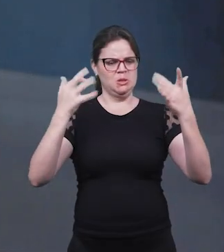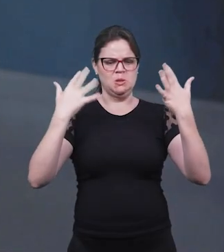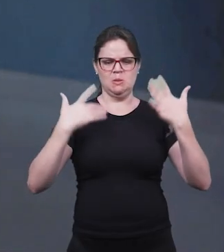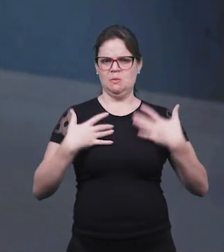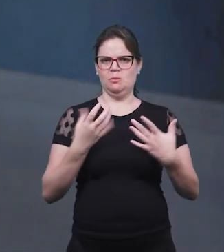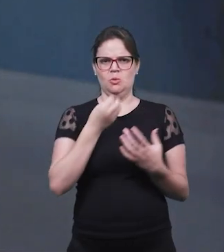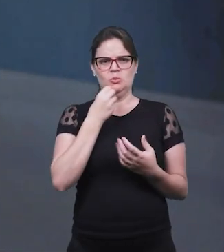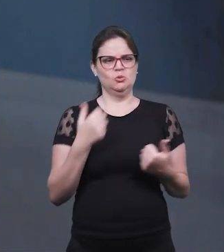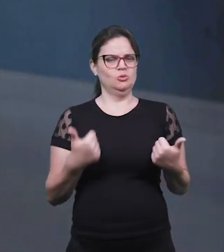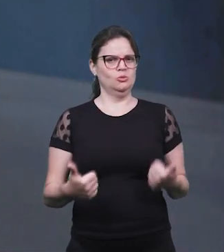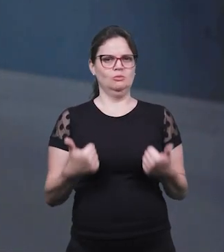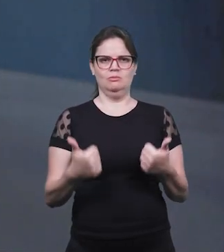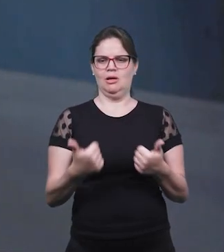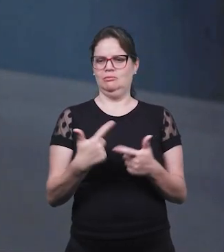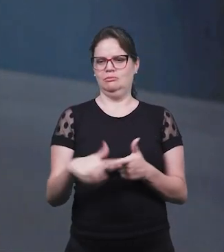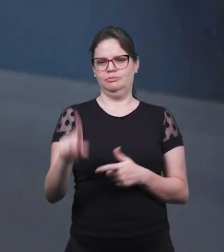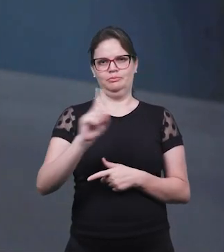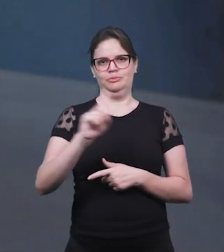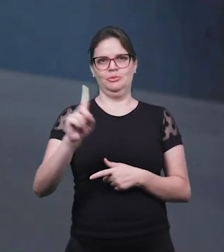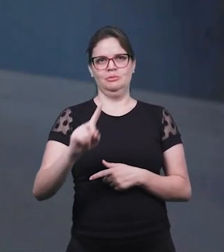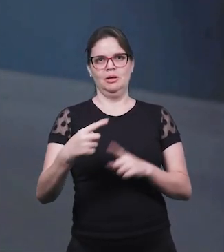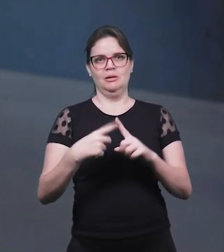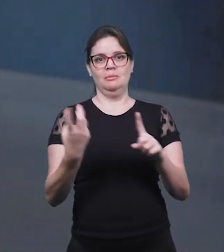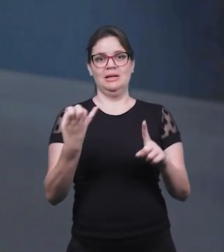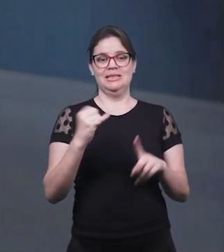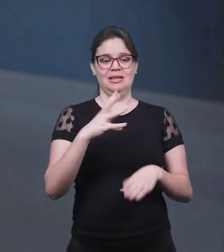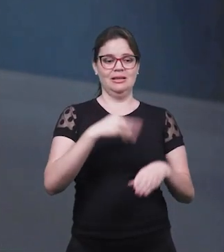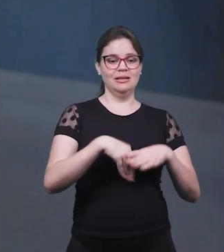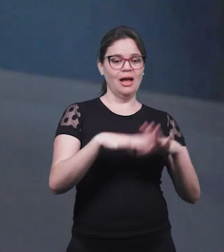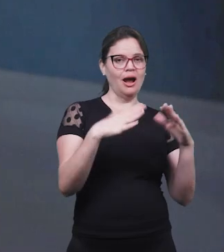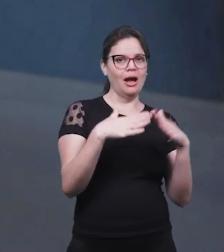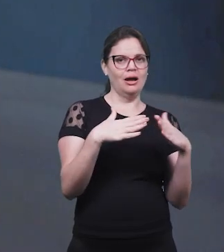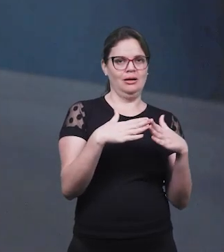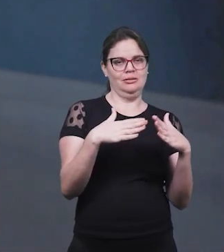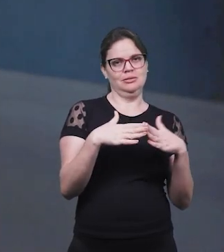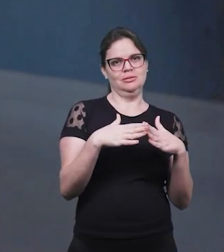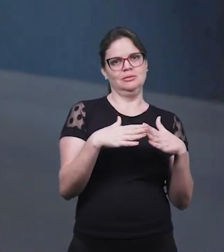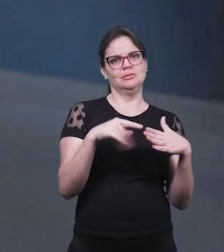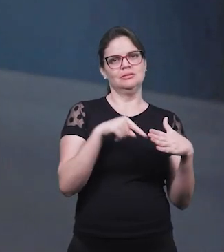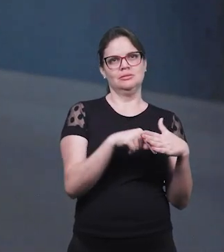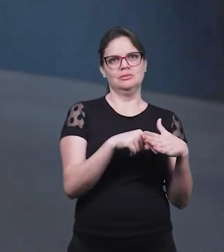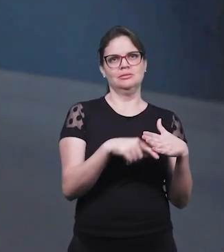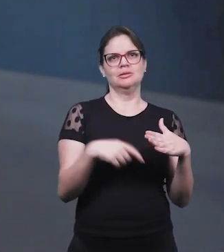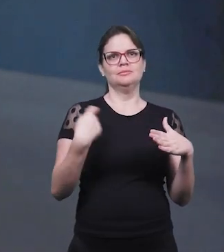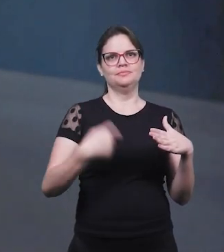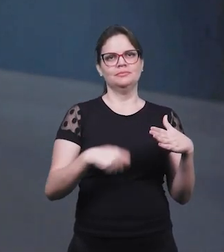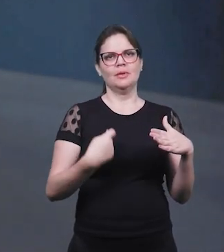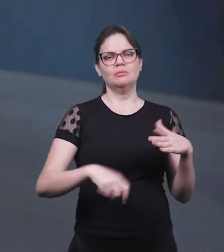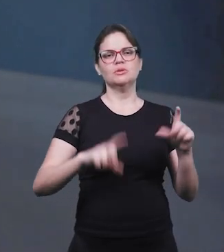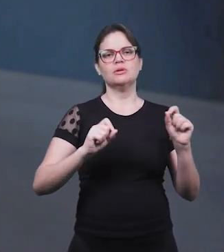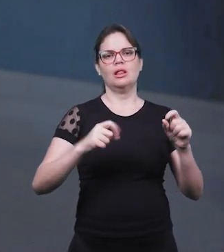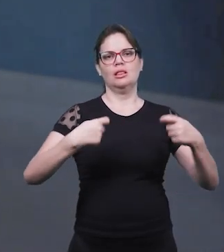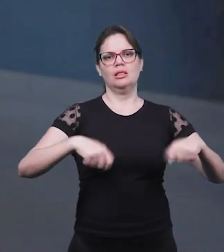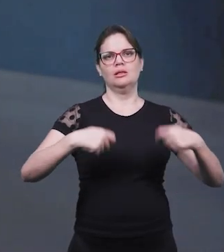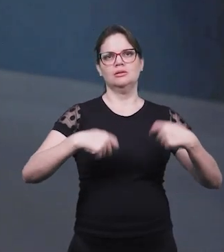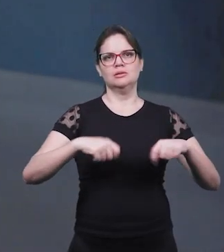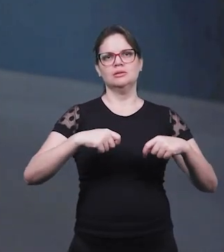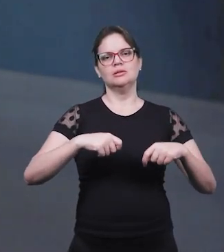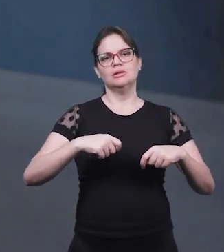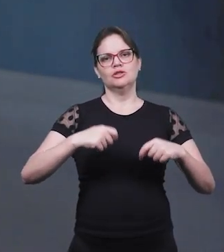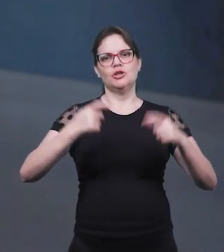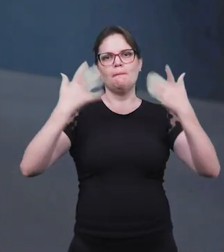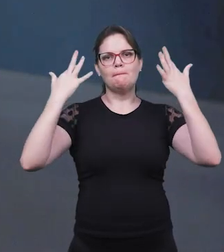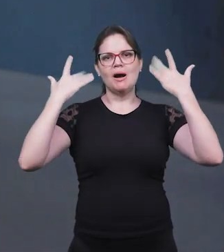obrigado, não tem problema nenhum. Agora, quanto o animal é domiciliado, ele acaba que tendo a necessidade de um banho